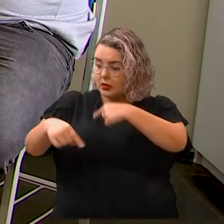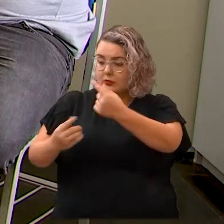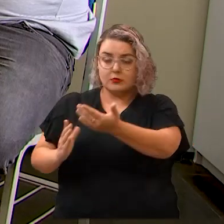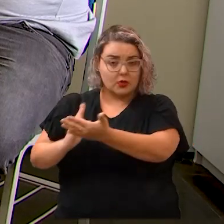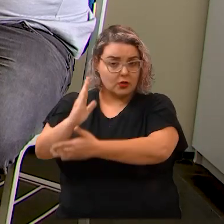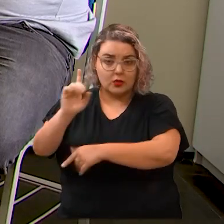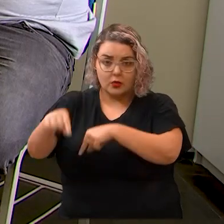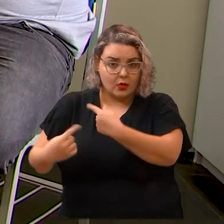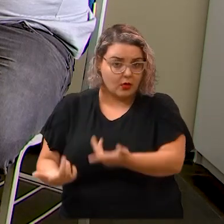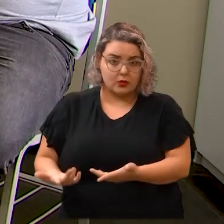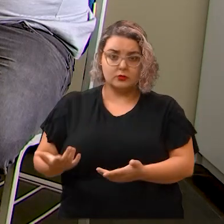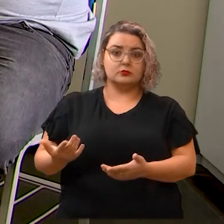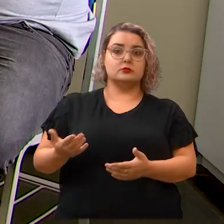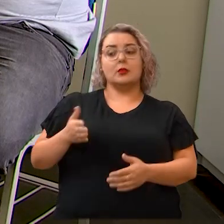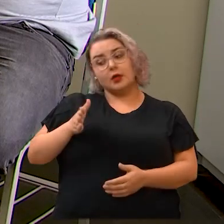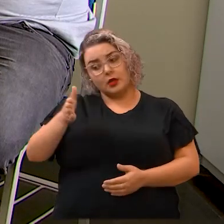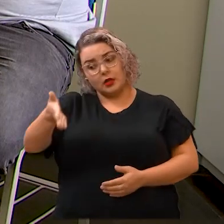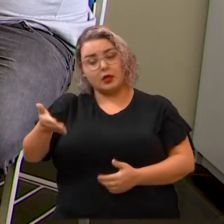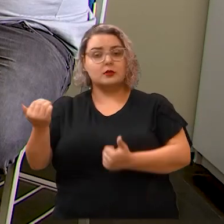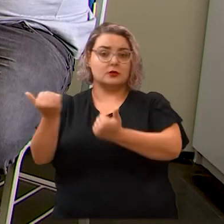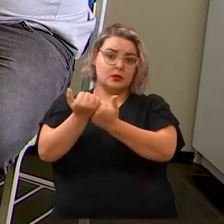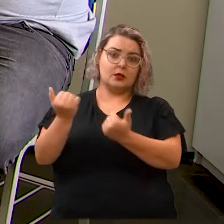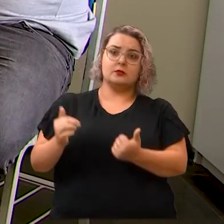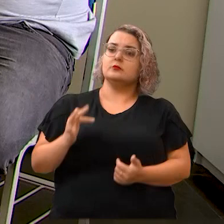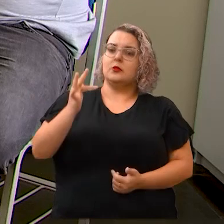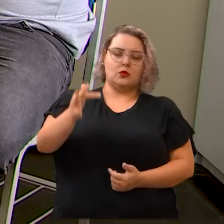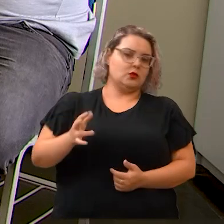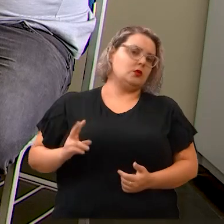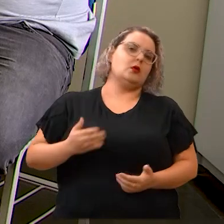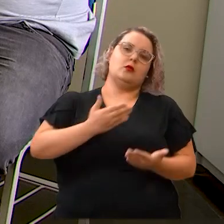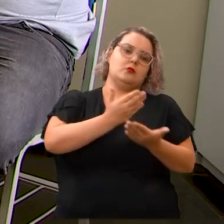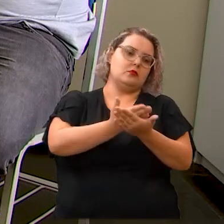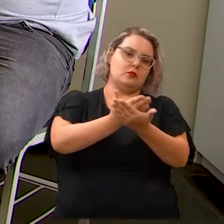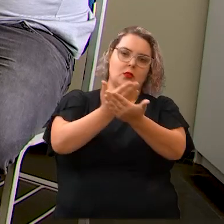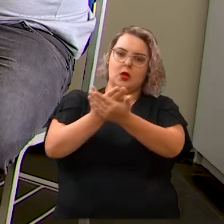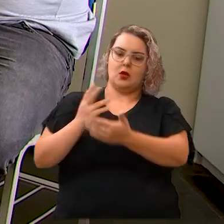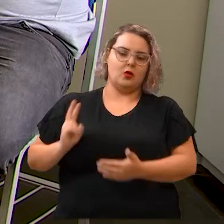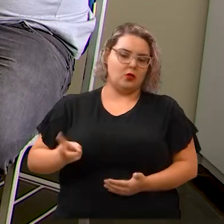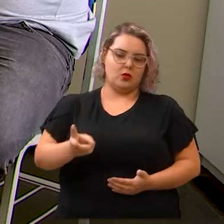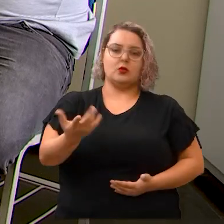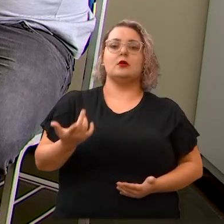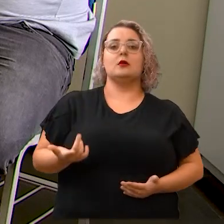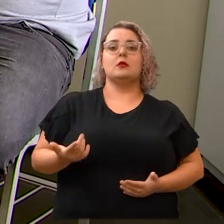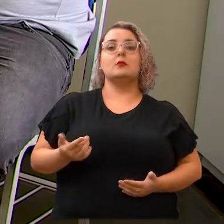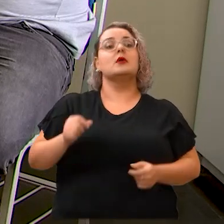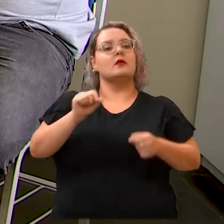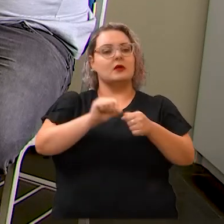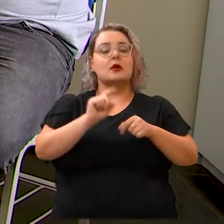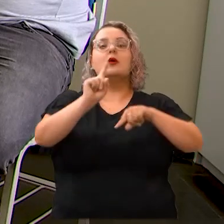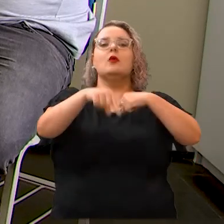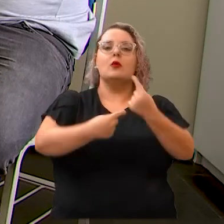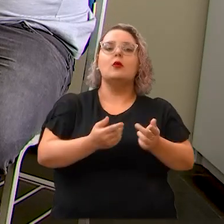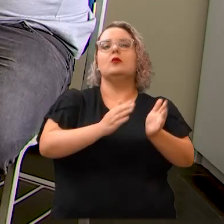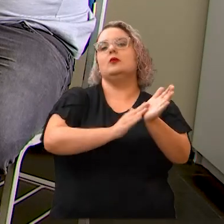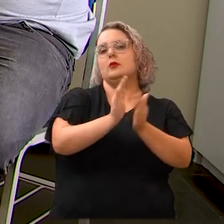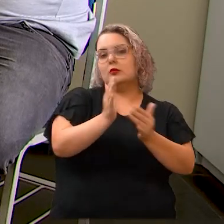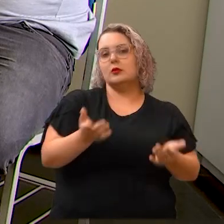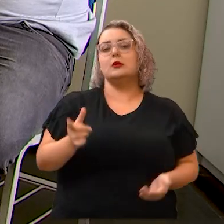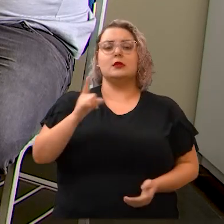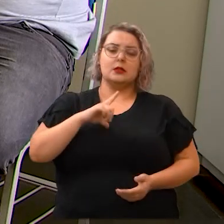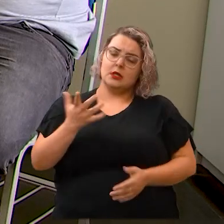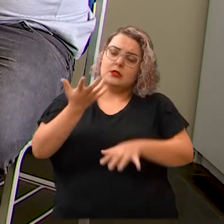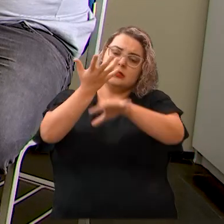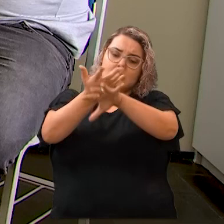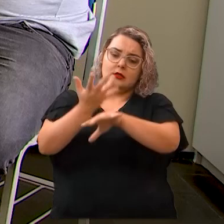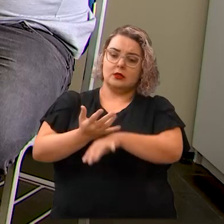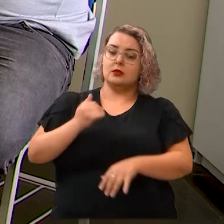e também e você entra no do cargo e futuramente Continua Estudando para chegar onde você quer então tem isso as disciplinas